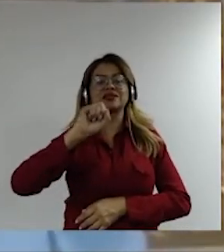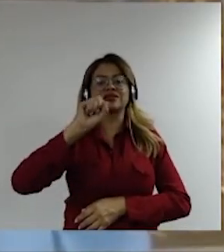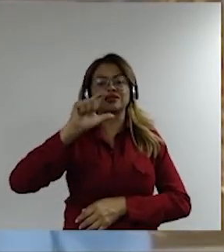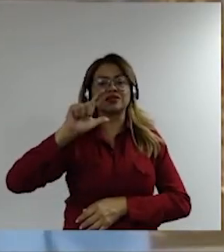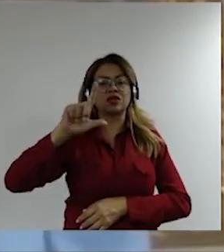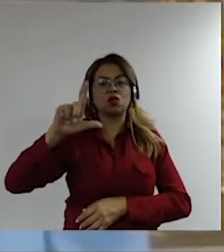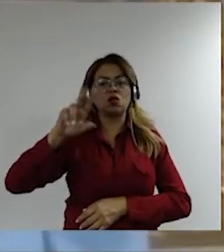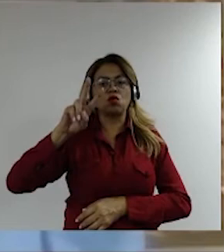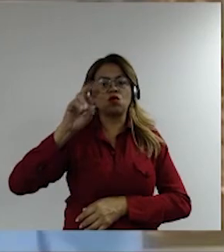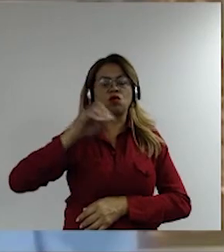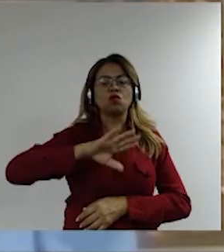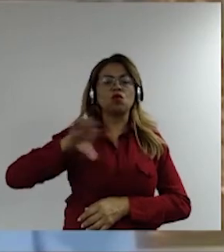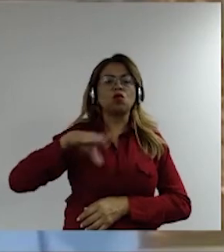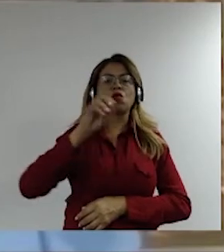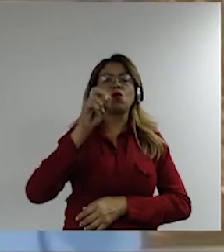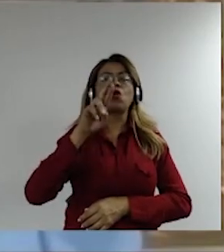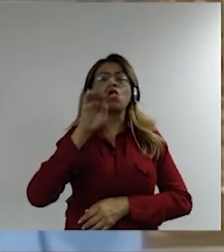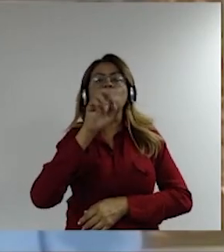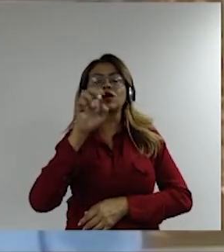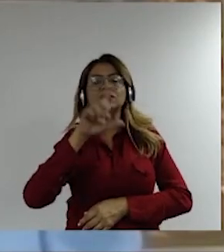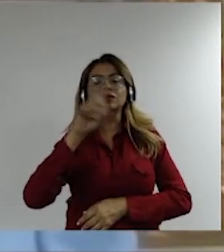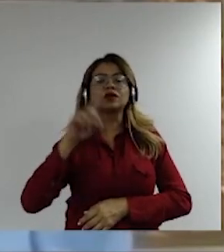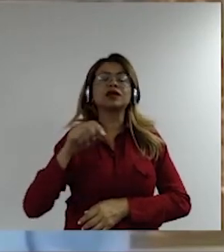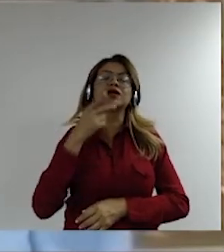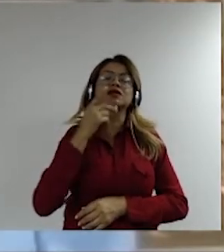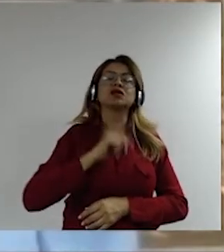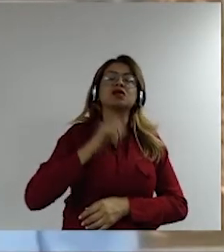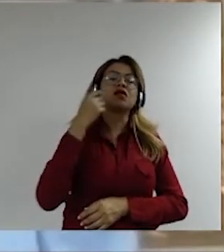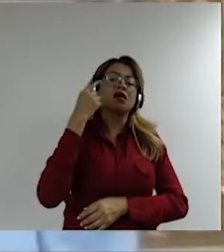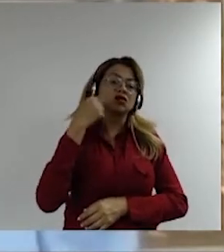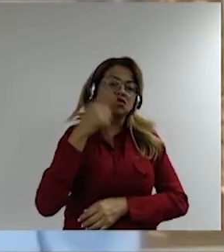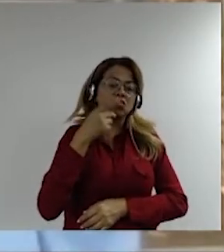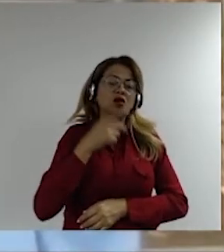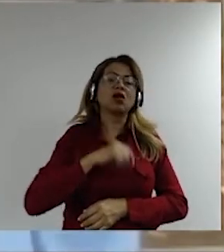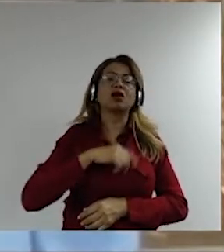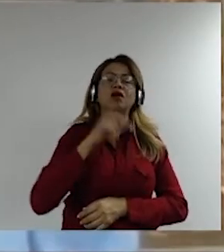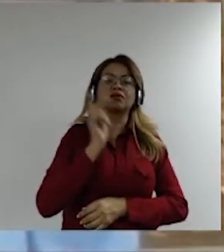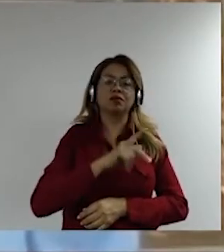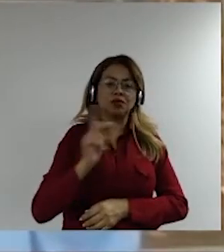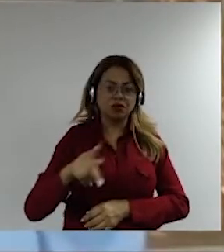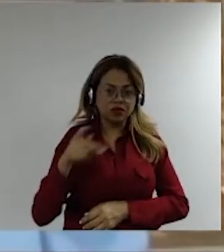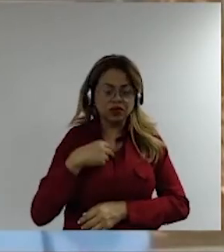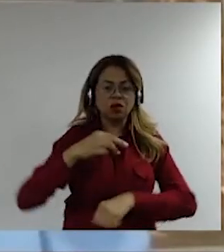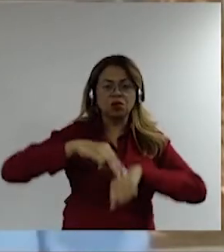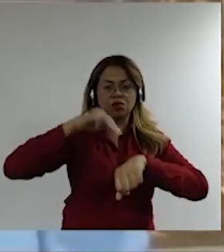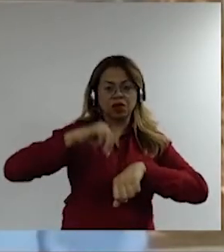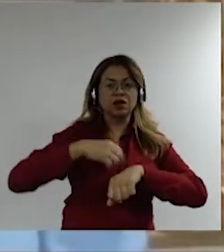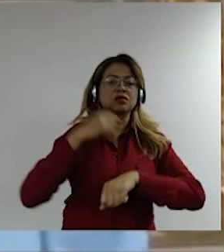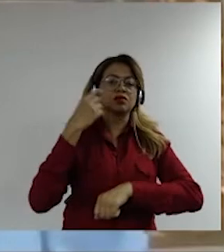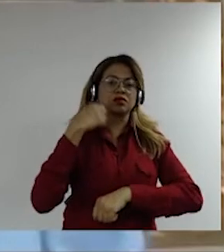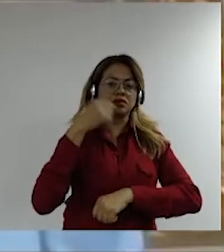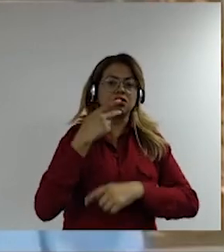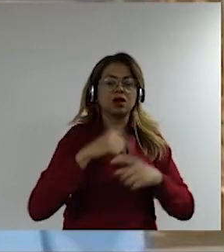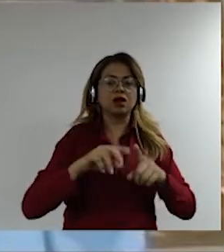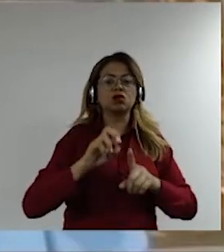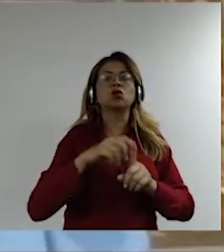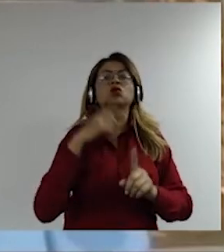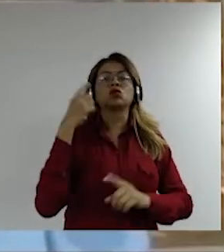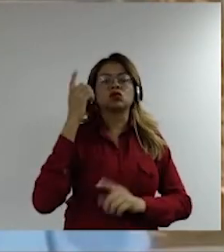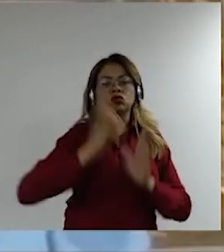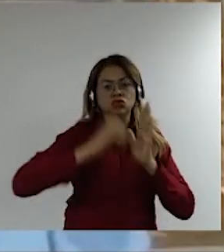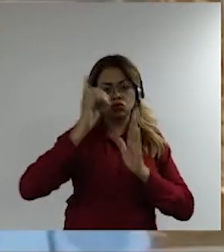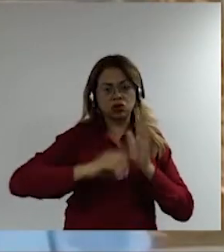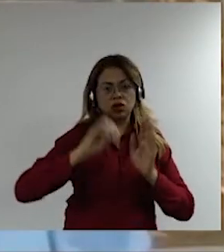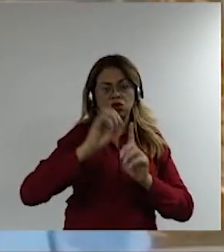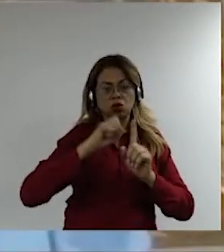de Educação Jurídica do OAB Nacional, advogado e professor universitário, mestre em Direito, especialista em Direito Público,